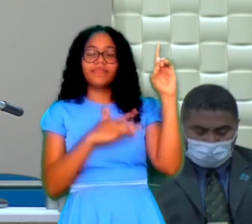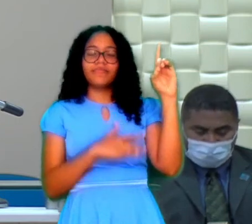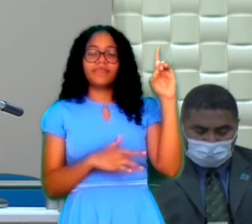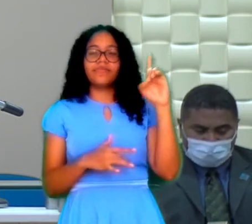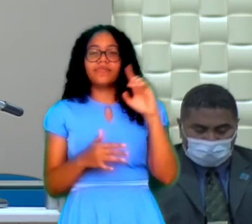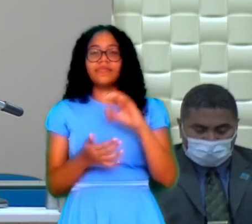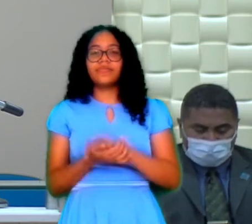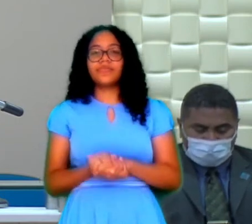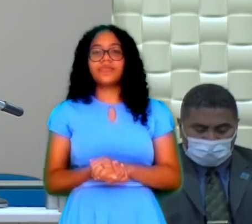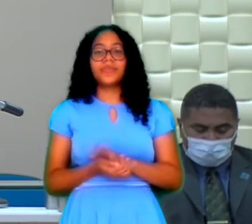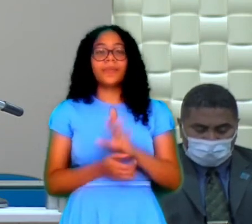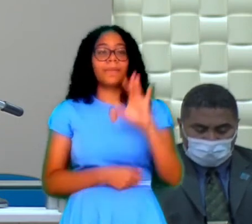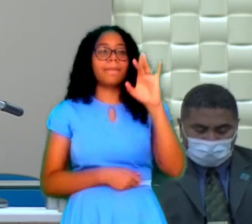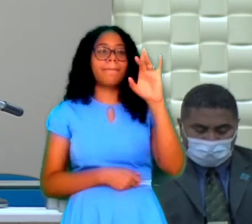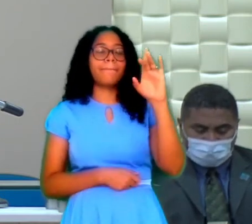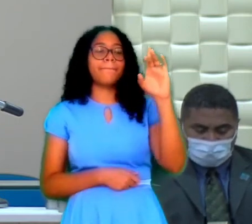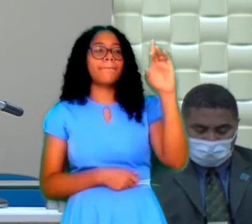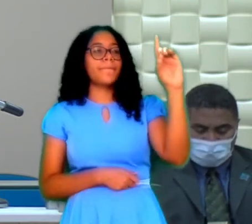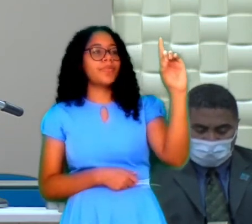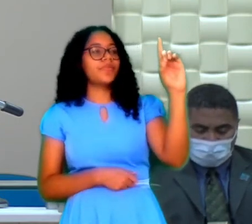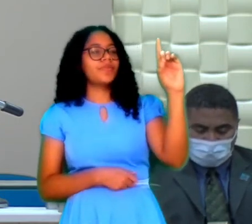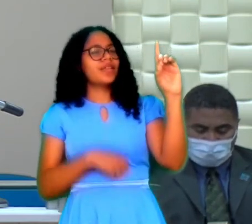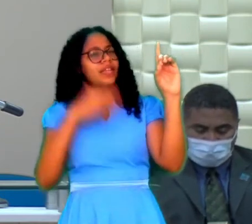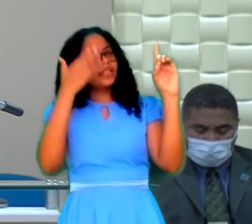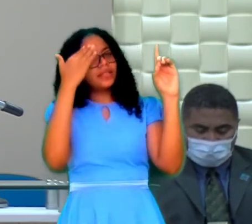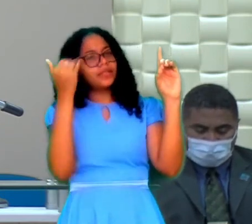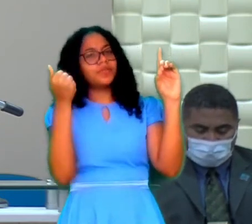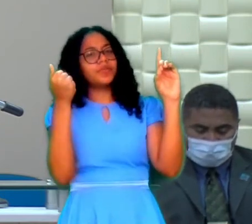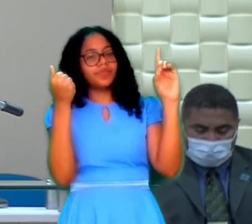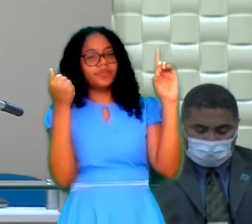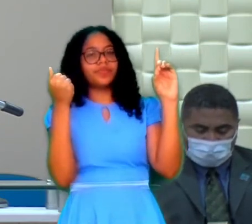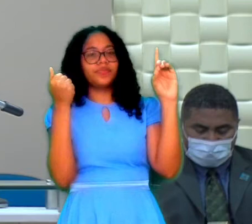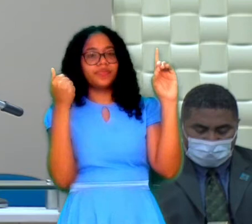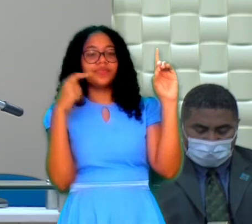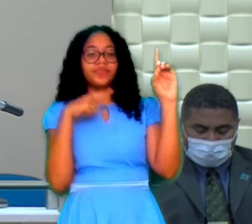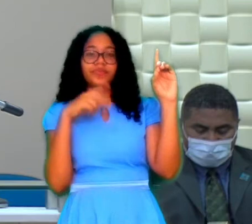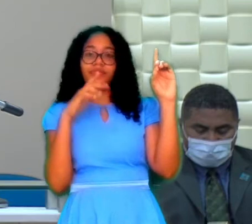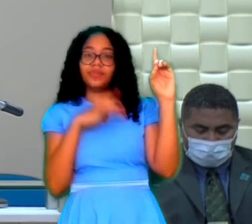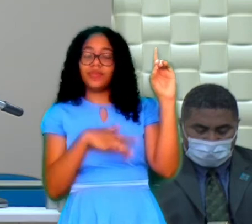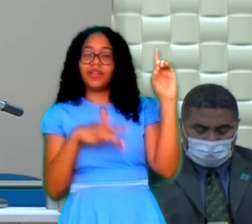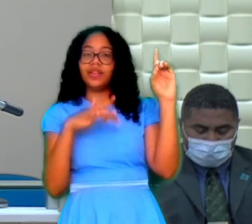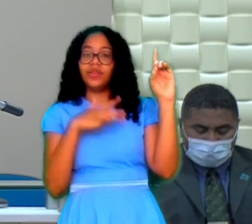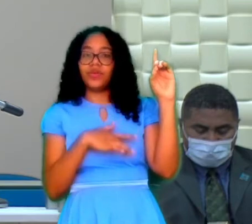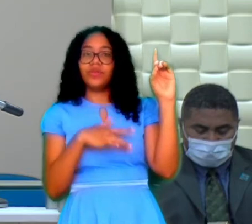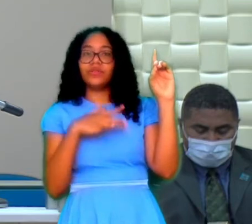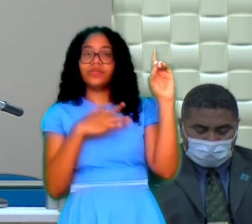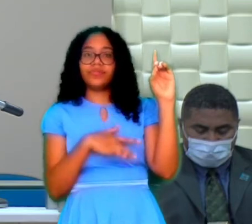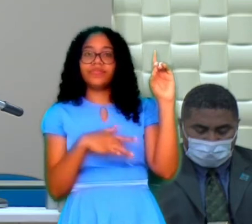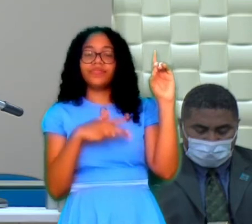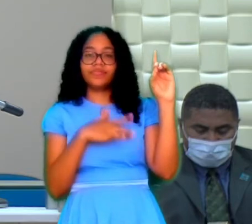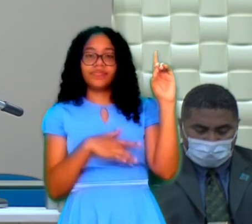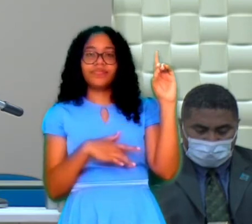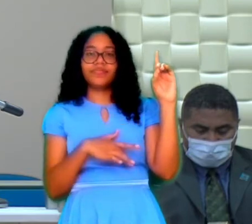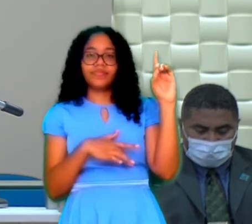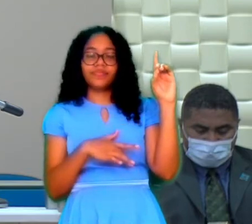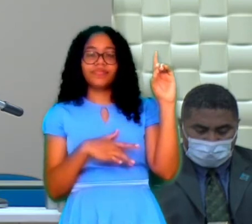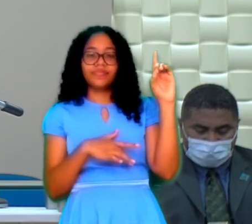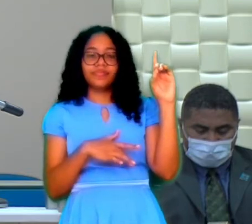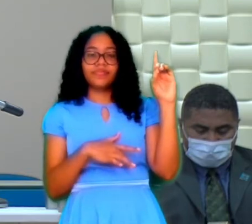esse. Ele provocou a minha ira, agora ele vai suportar o peso do meu braço.